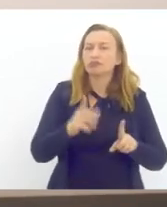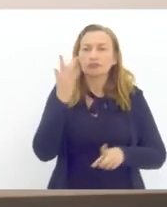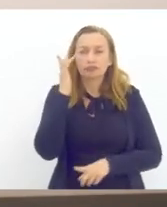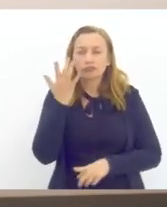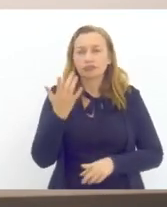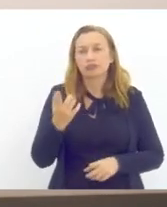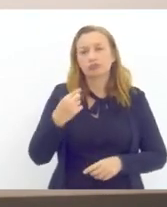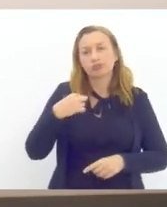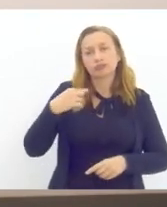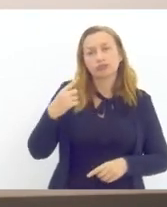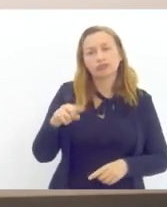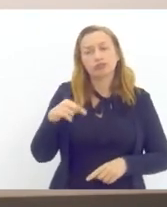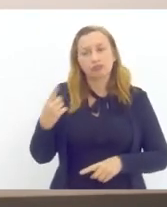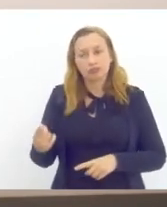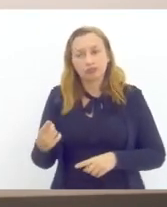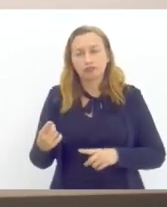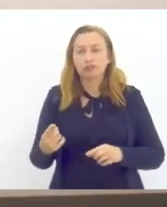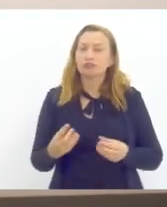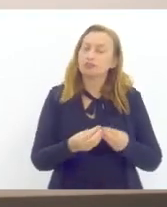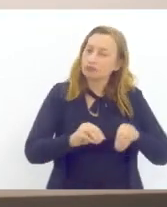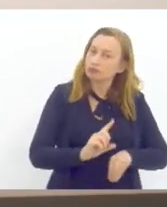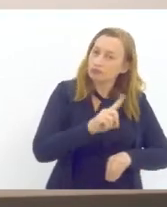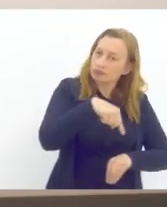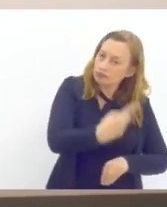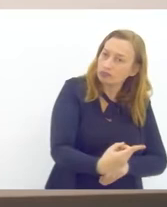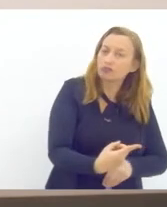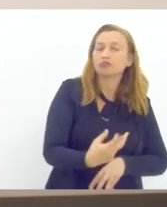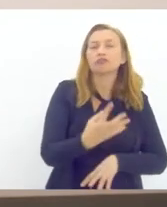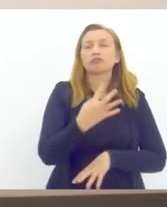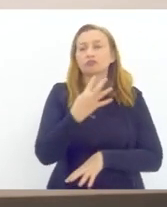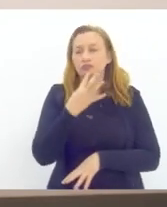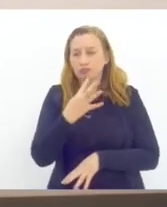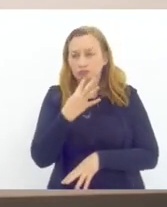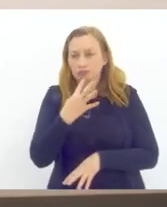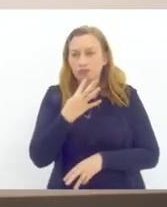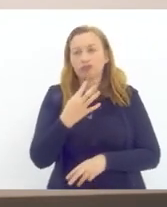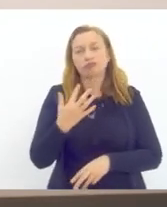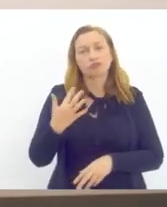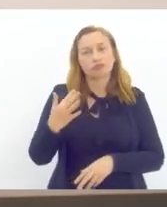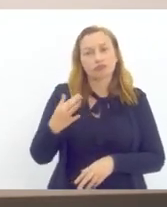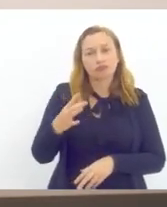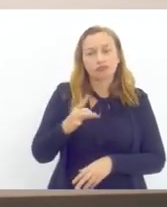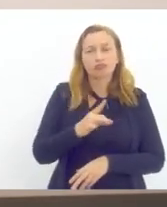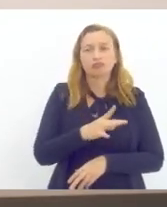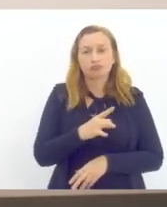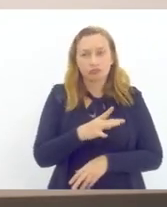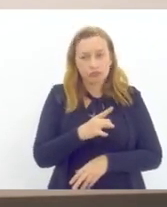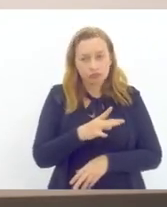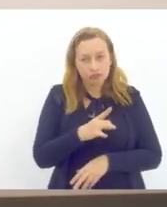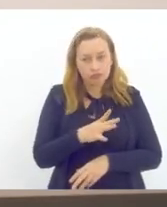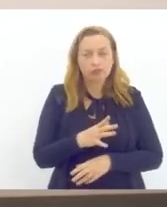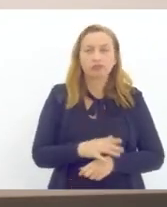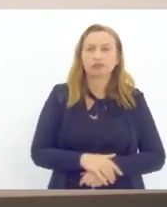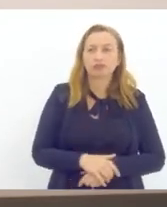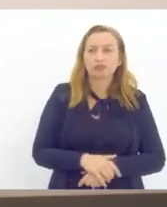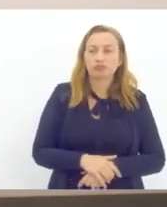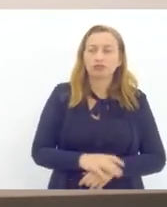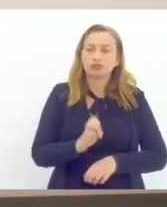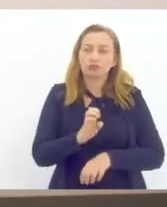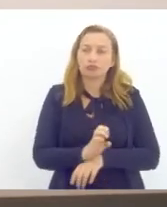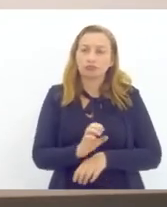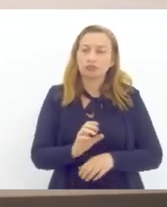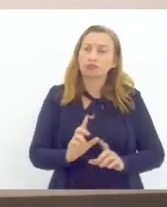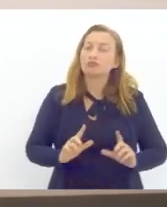polui a outra. Então, uma ponderação que eu queria fazer, reconhecendo que o temor, o ceticismo e a descrença de que o Estado faça